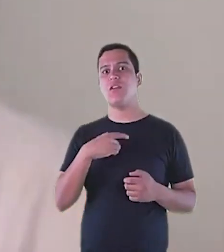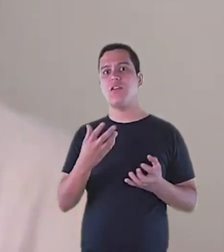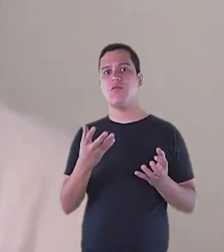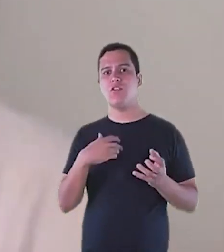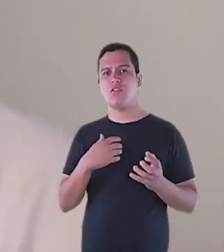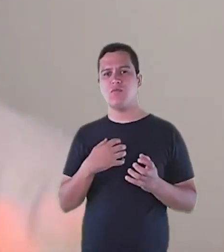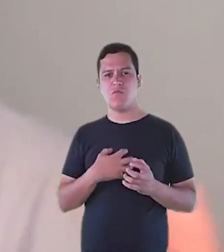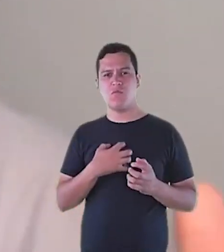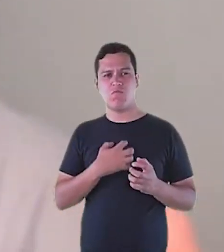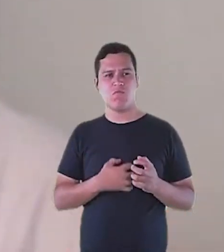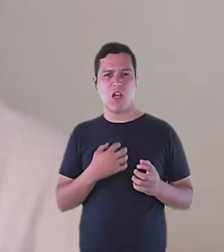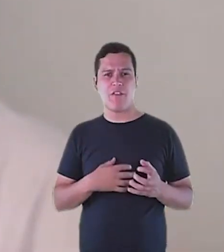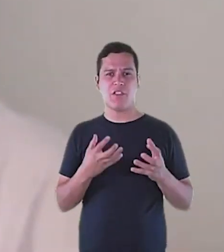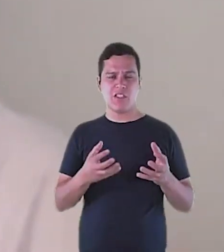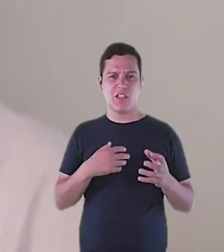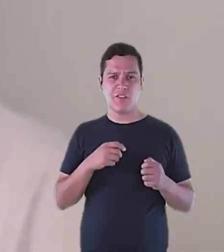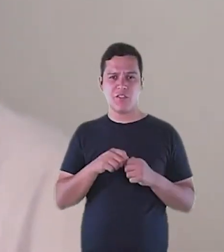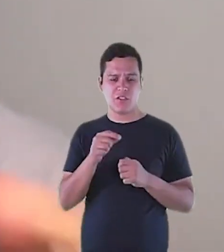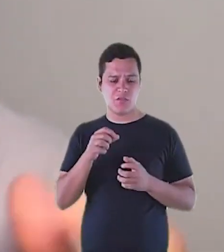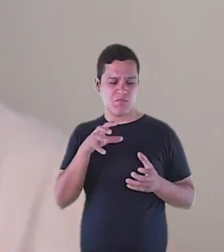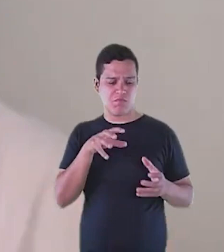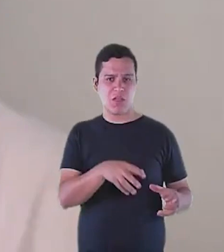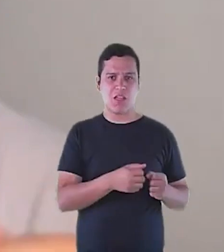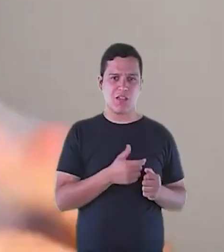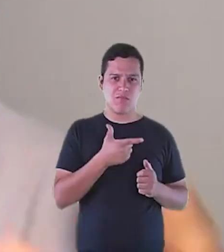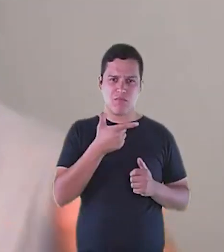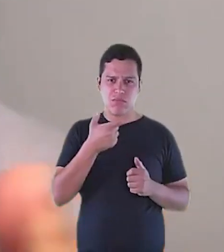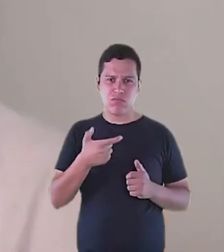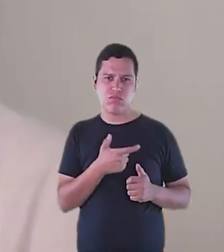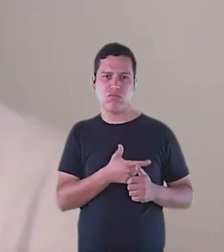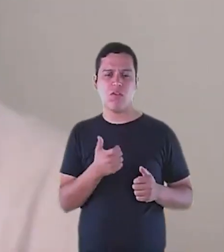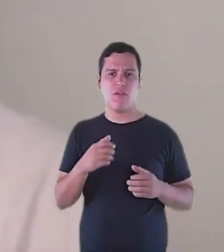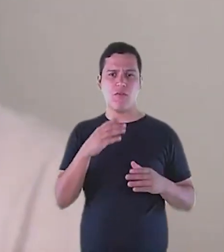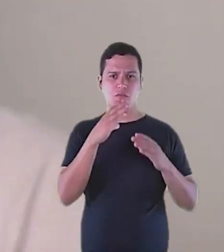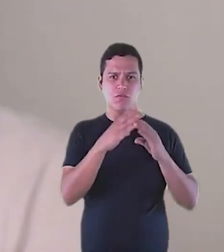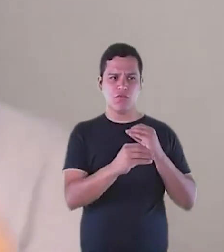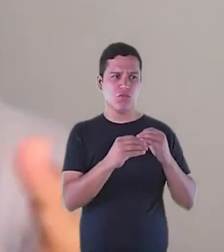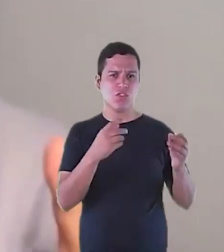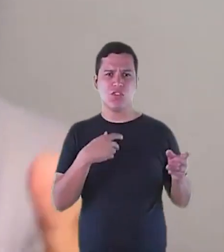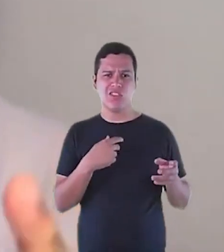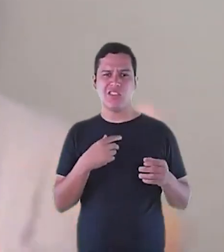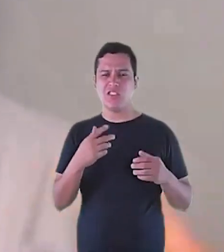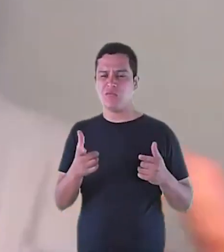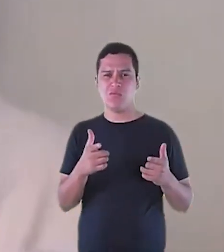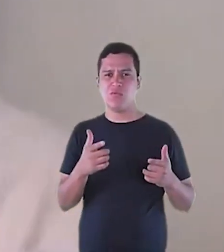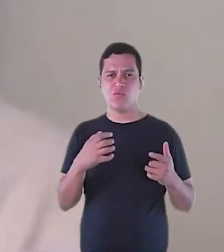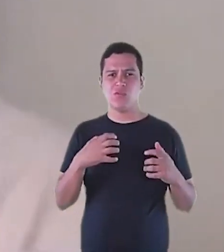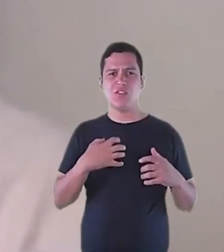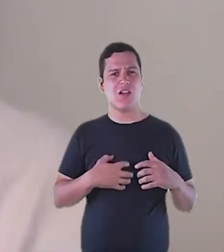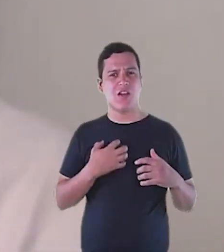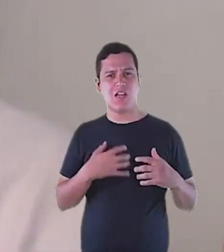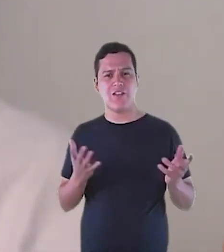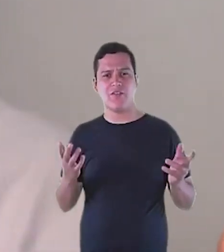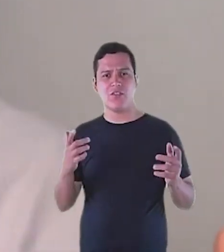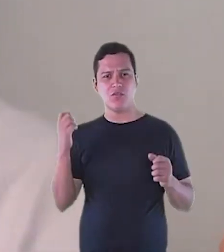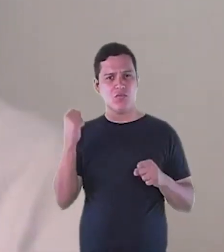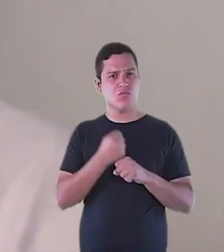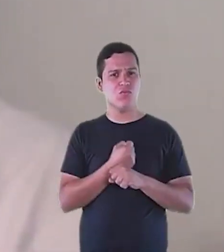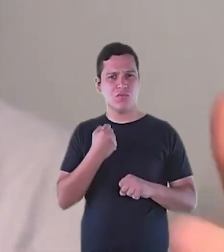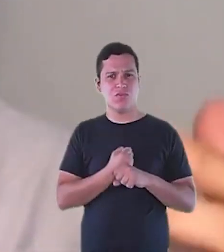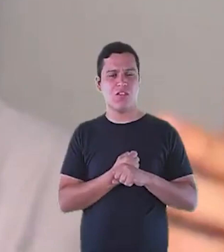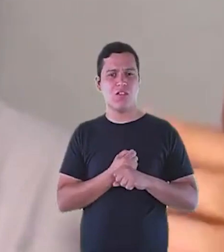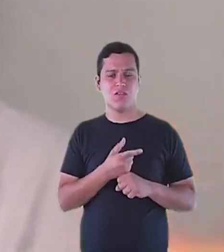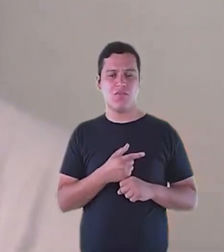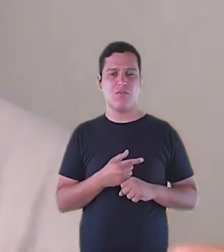em armas, fugindo, formando quilombo, confrontando o sistema. Essas duas coisas aconteceram sim,